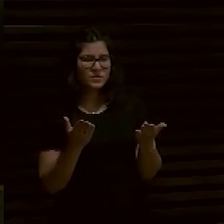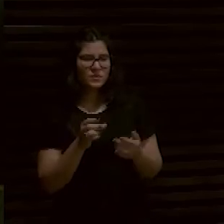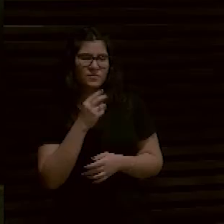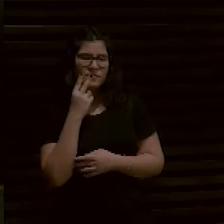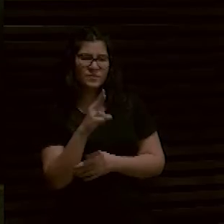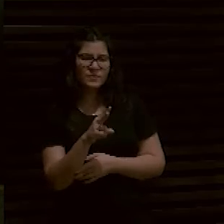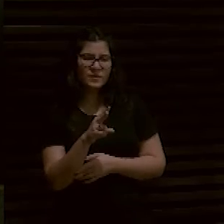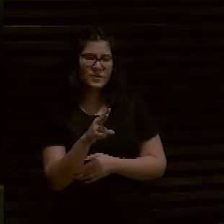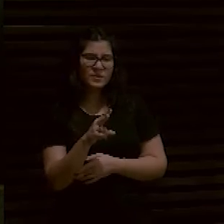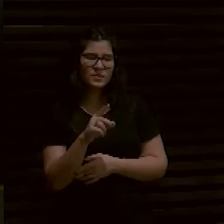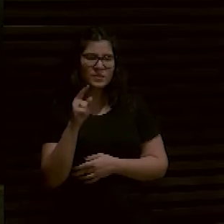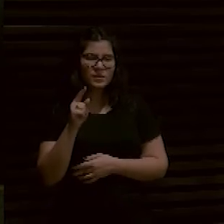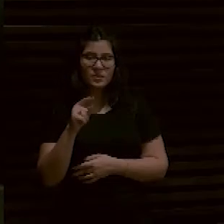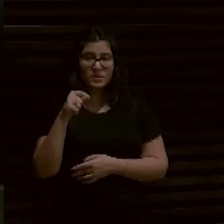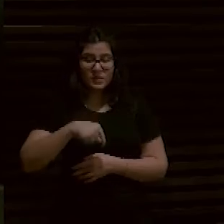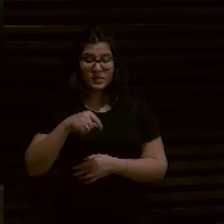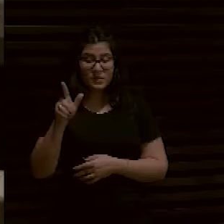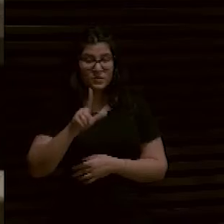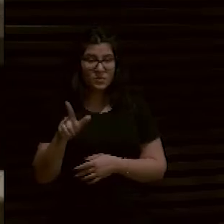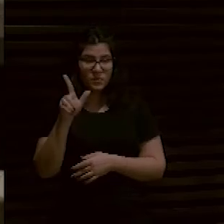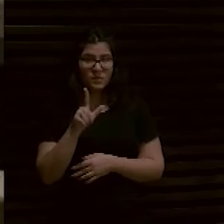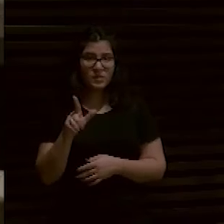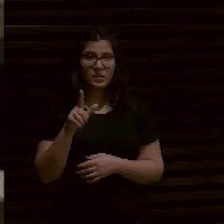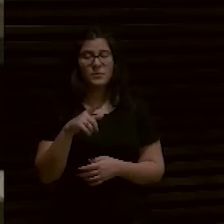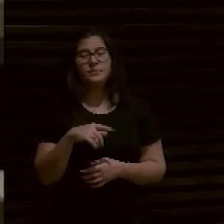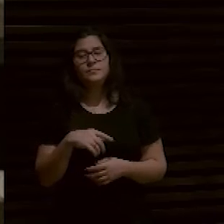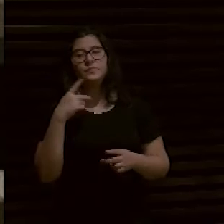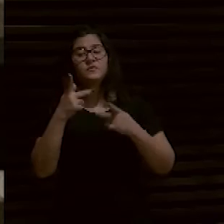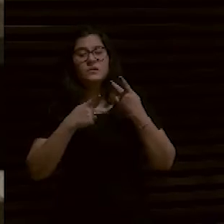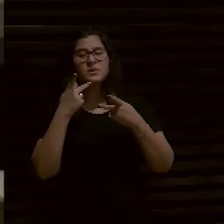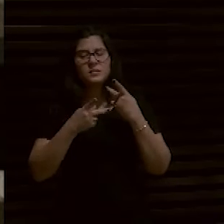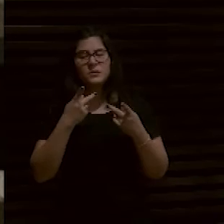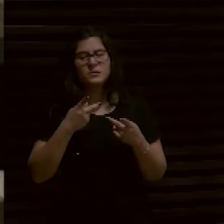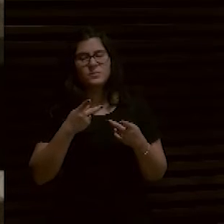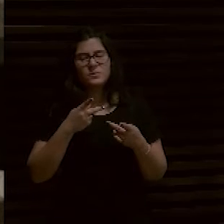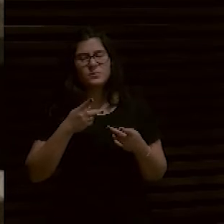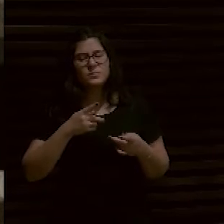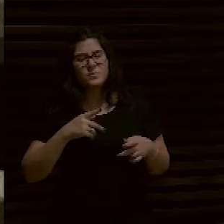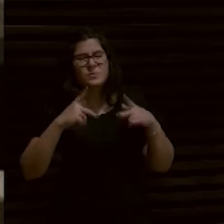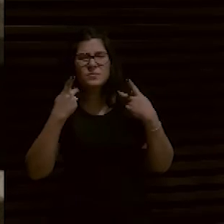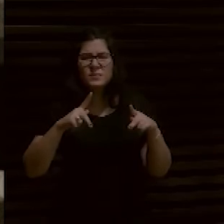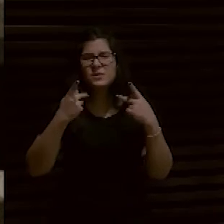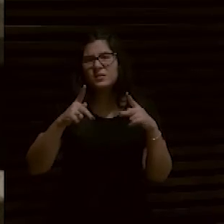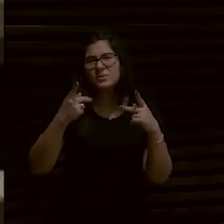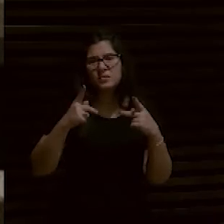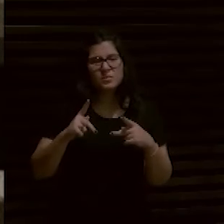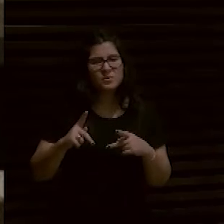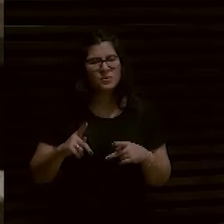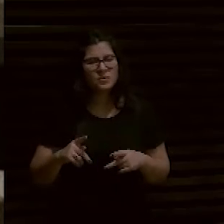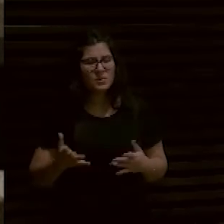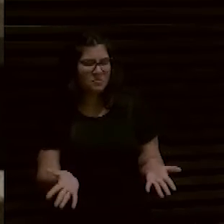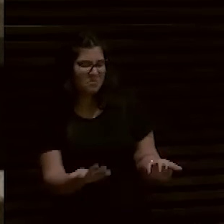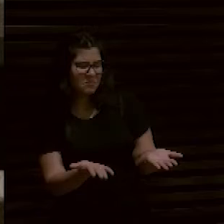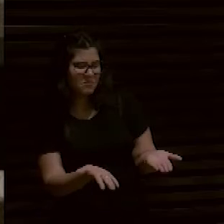inclusive na nossa cidade, em outra comunidade, um estilo de pregador coach. Não quero